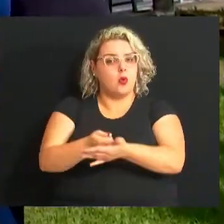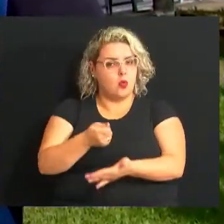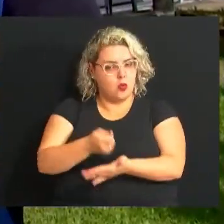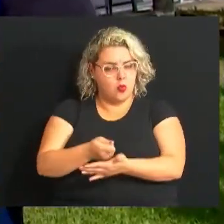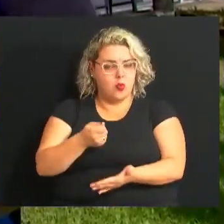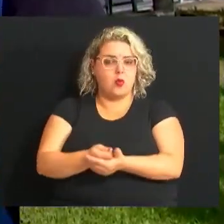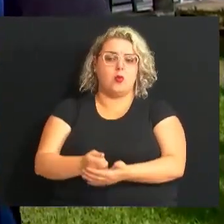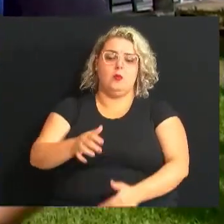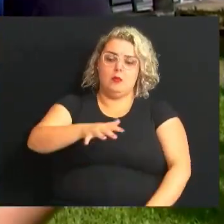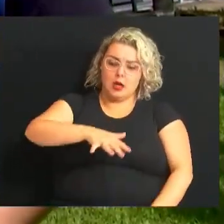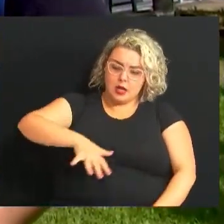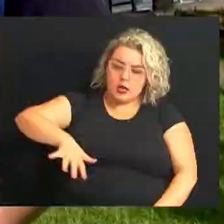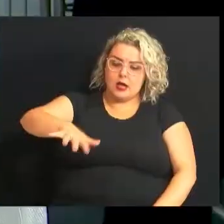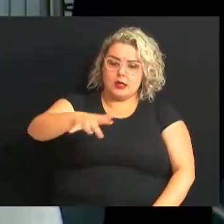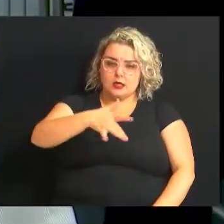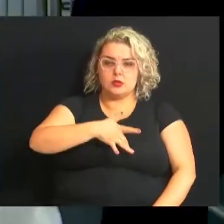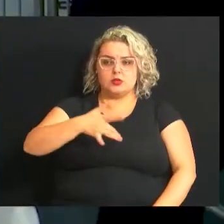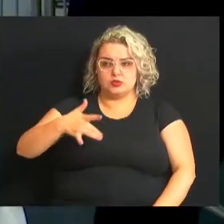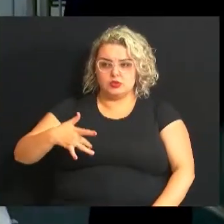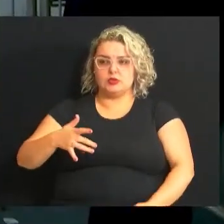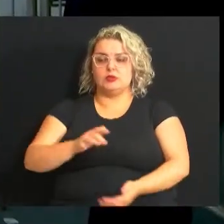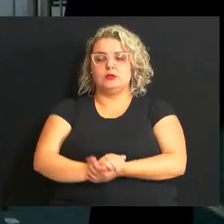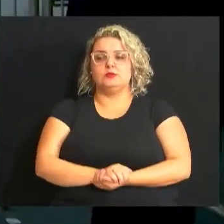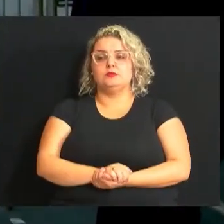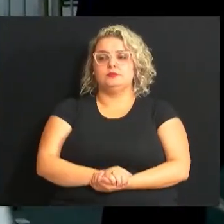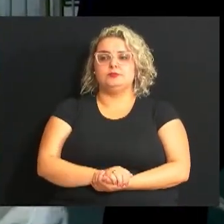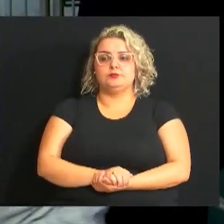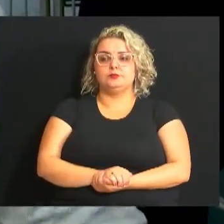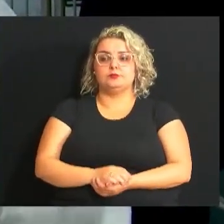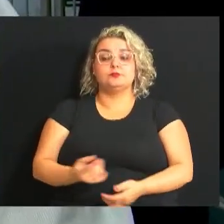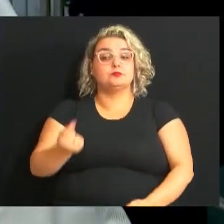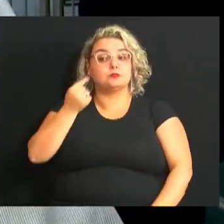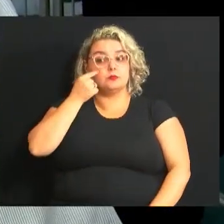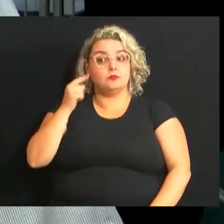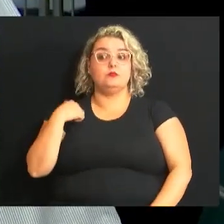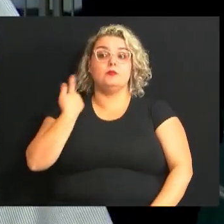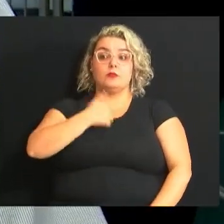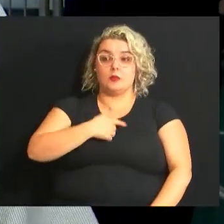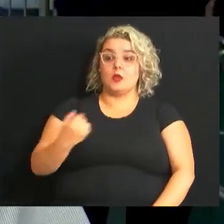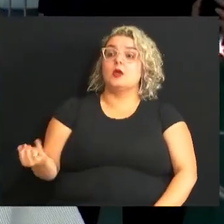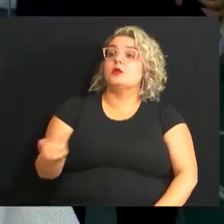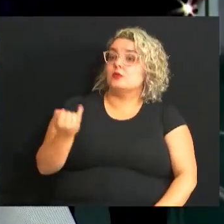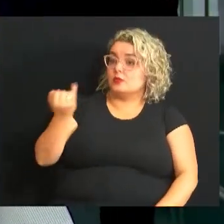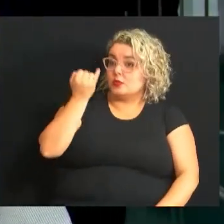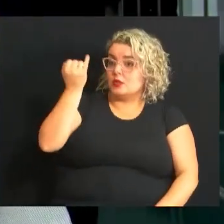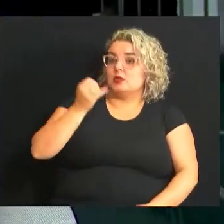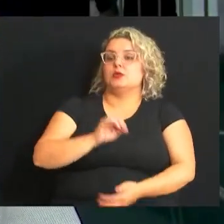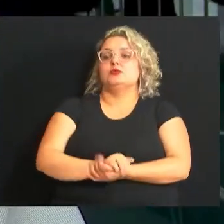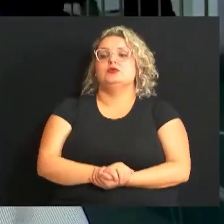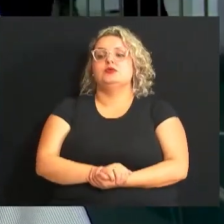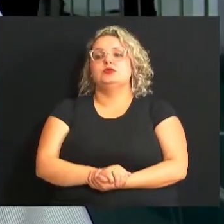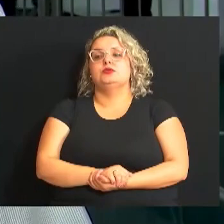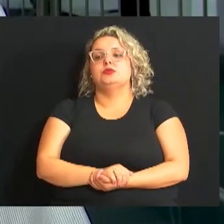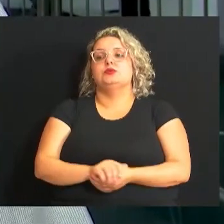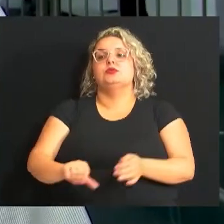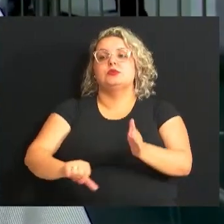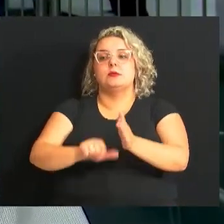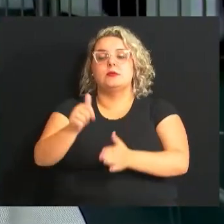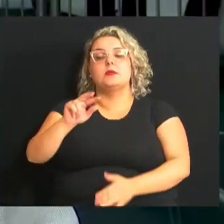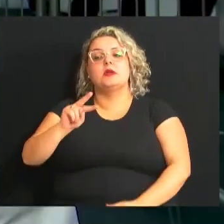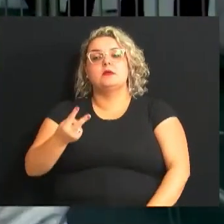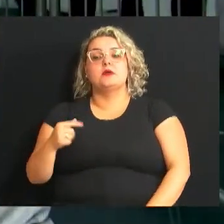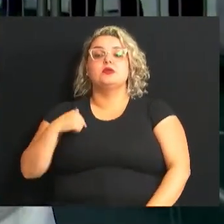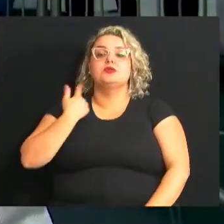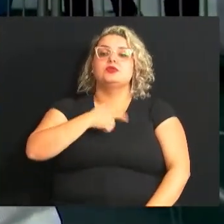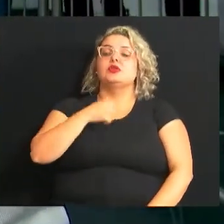que ir para a área da saúde. Olha, para nós, muito importante, né, essa primeira vez que nós, vereadores,